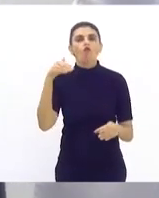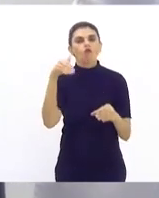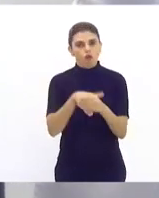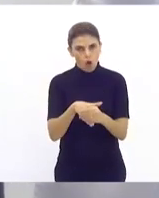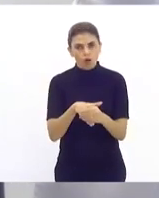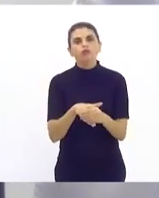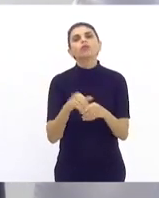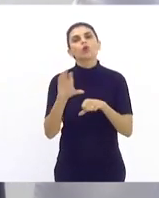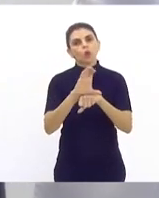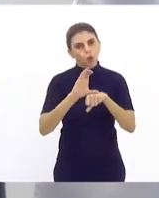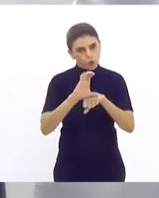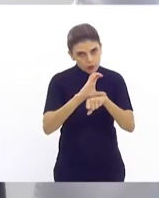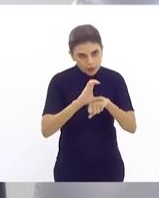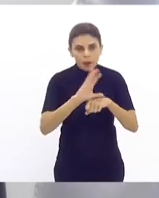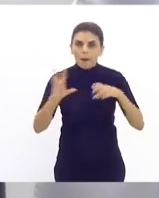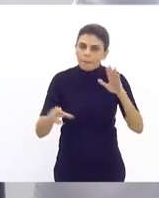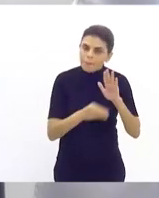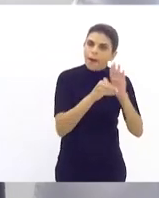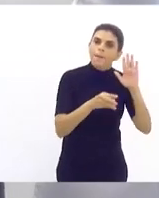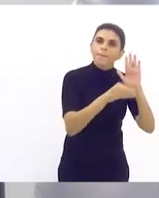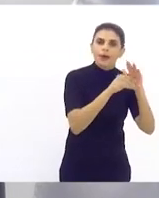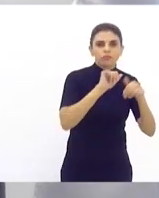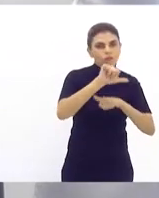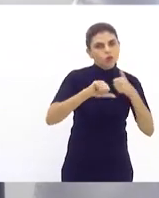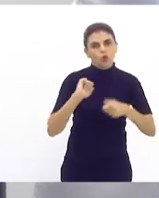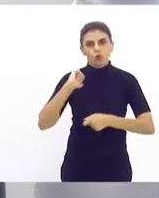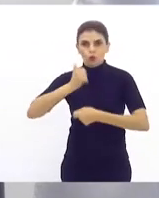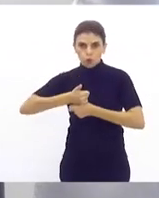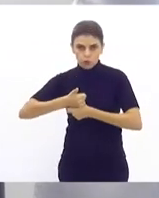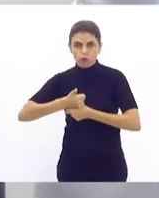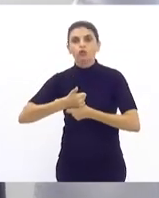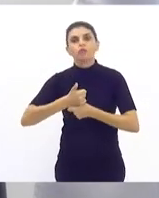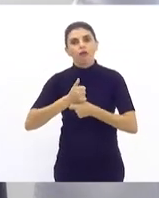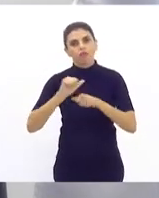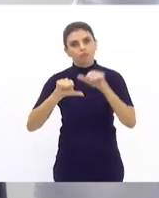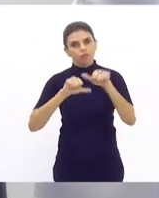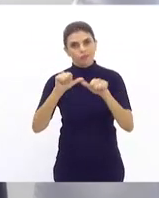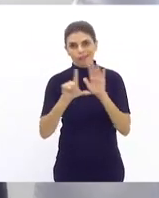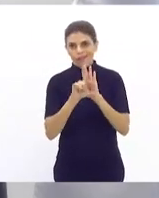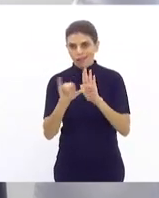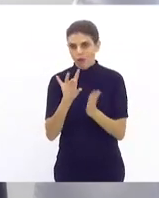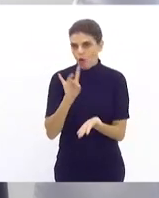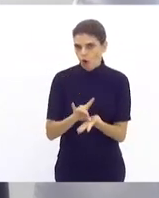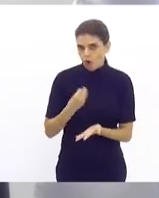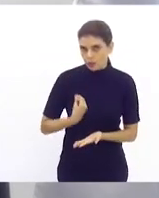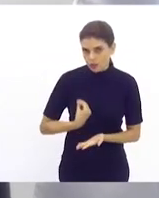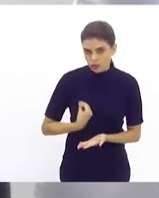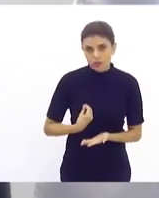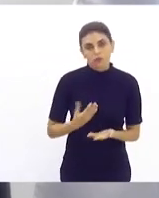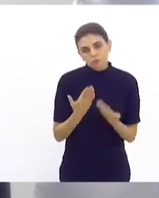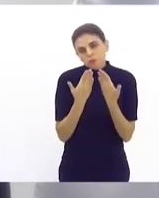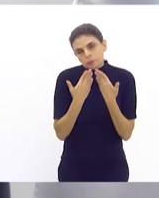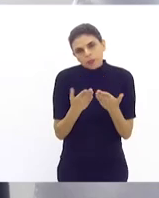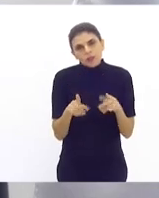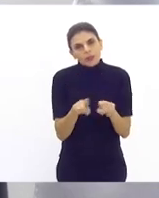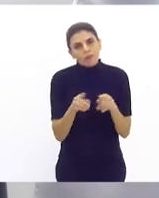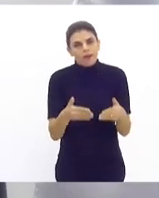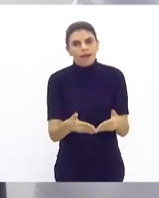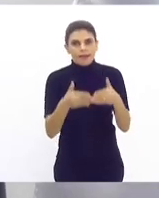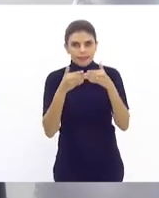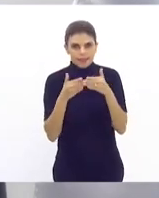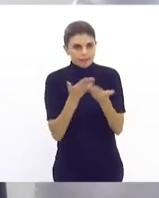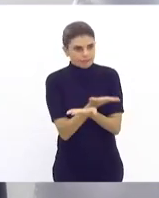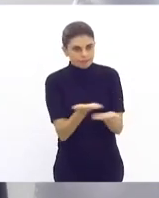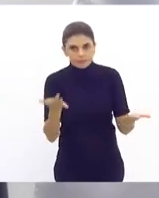então, pela constitucionalidade com emendas, concluindo por substitutivo, já que vai alterar a lei original. Mas peço licença aqui a todos